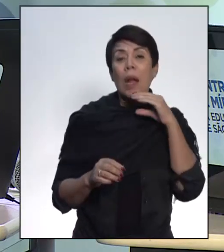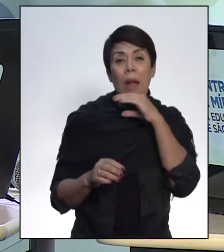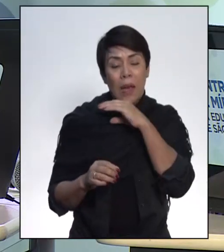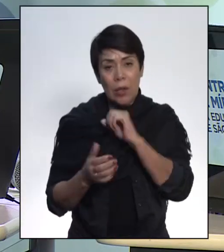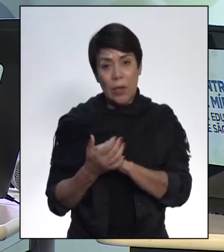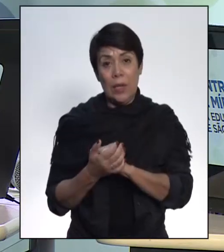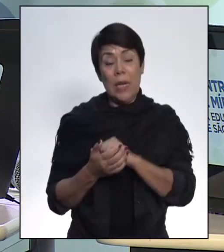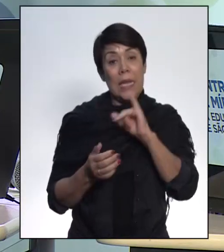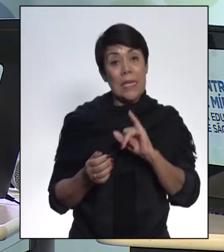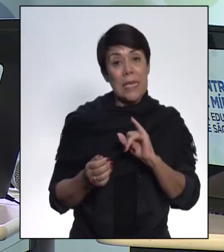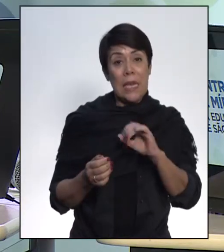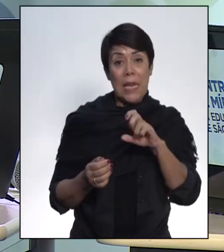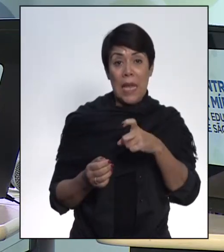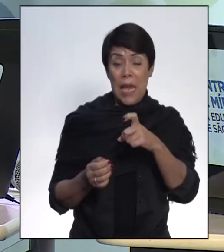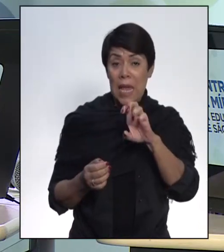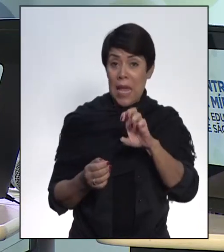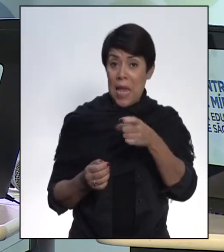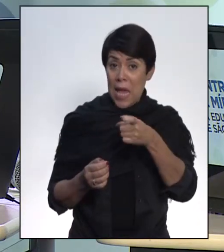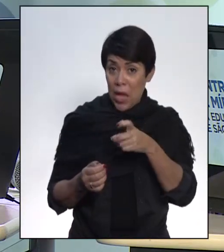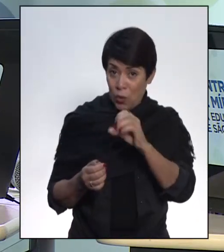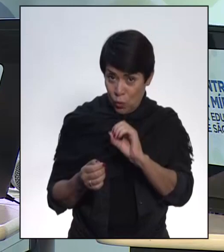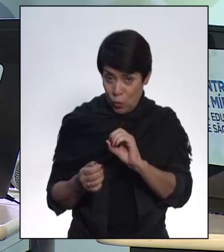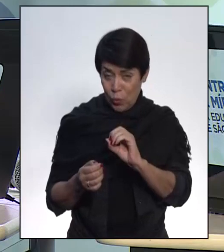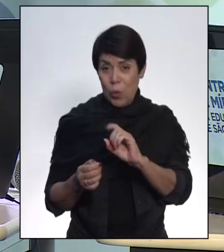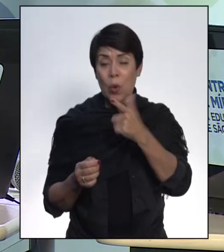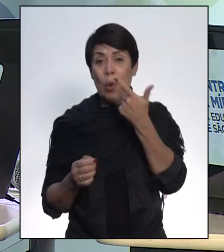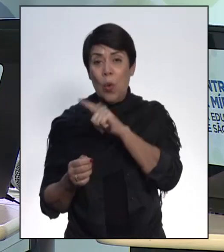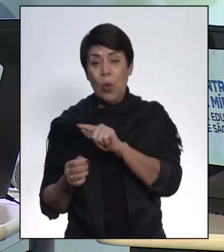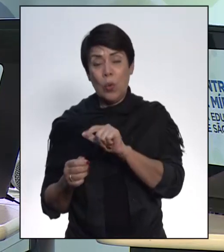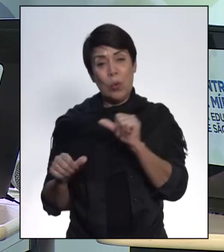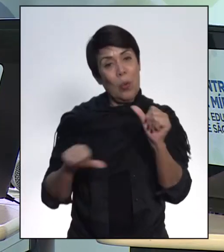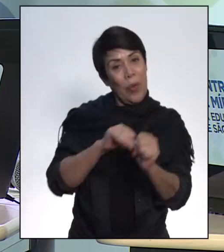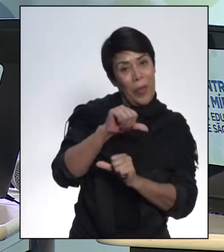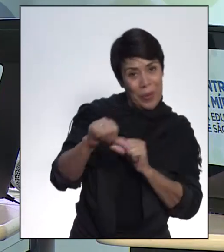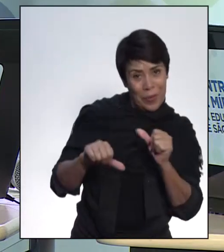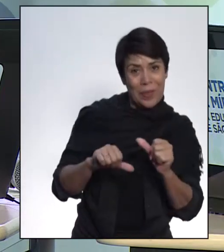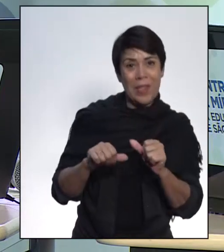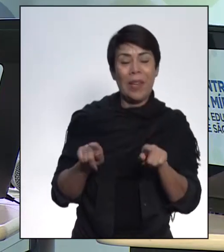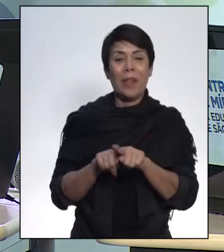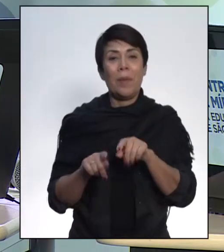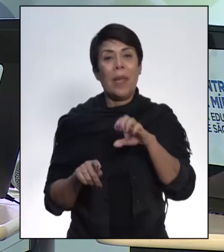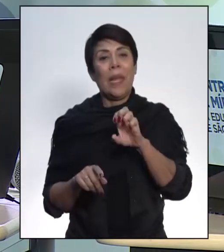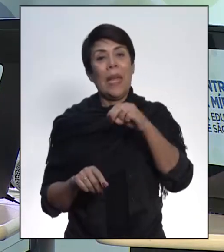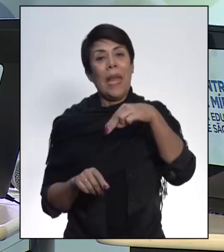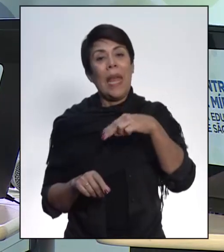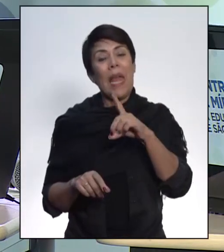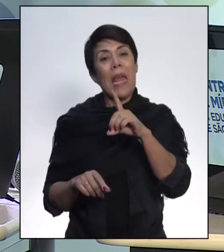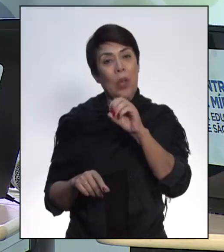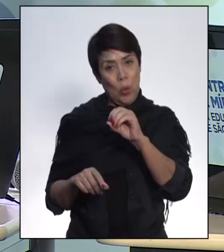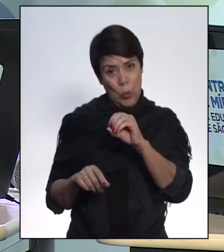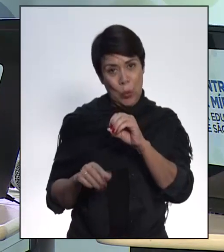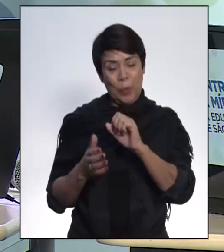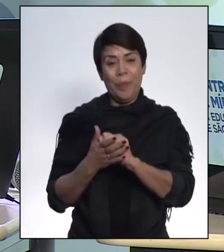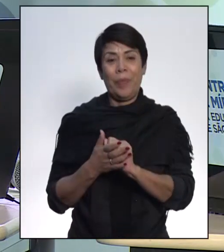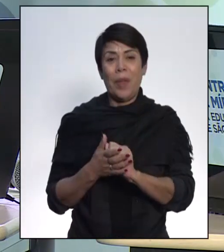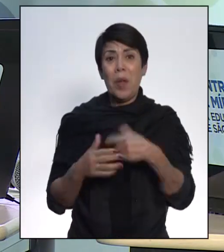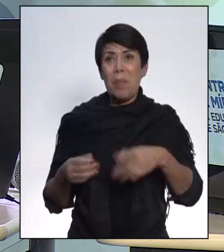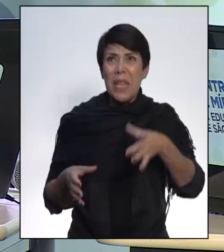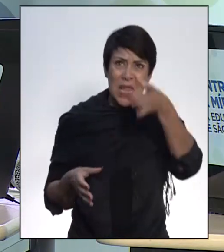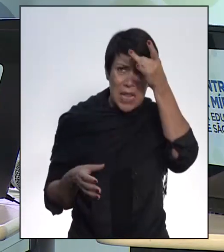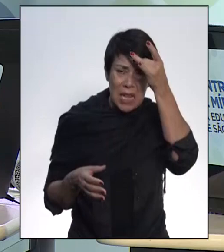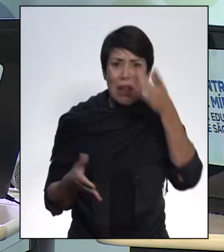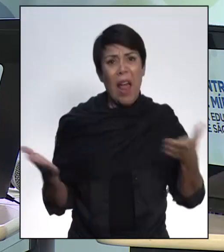lado é exotérmico, do outro lado vai ser o contrário, ele vai ser endotérmico. Eu preciso decorar isso